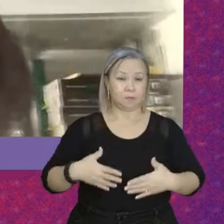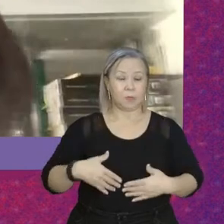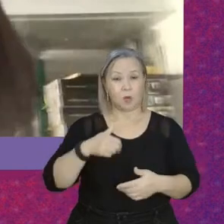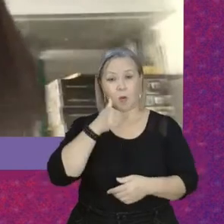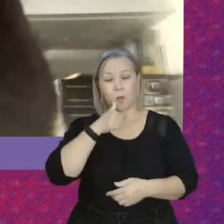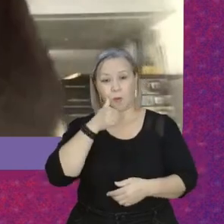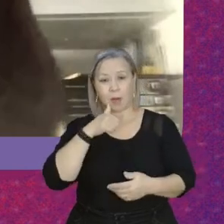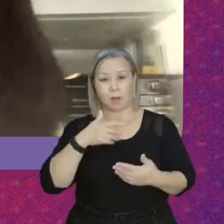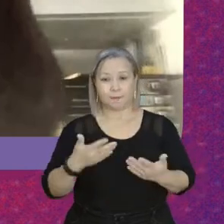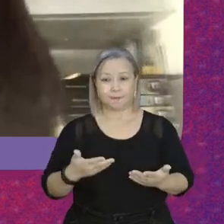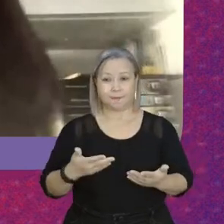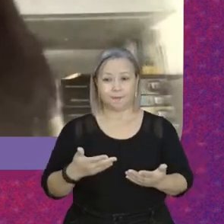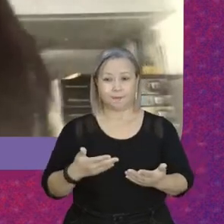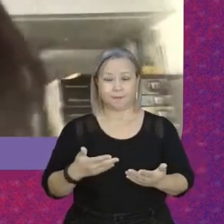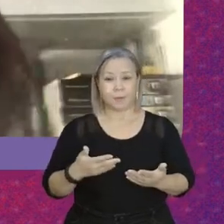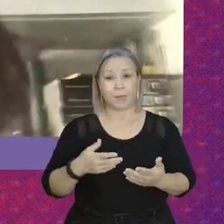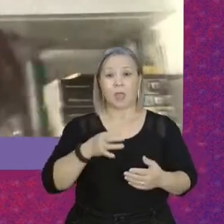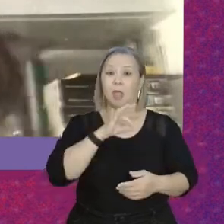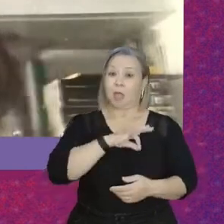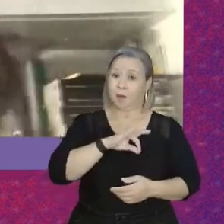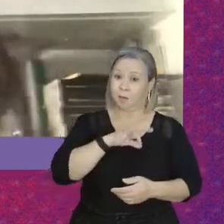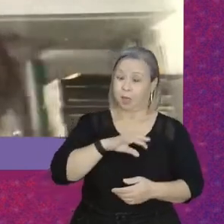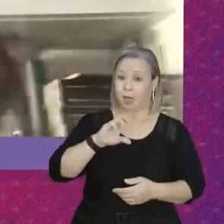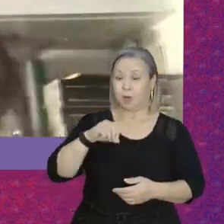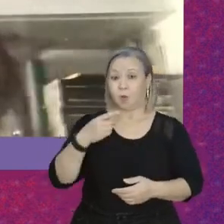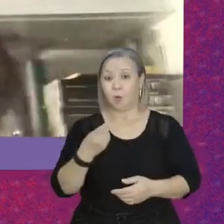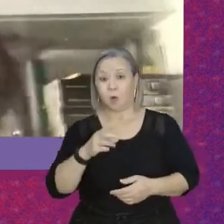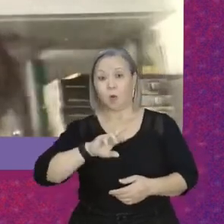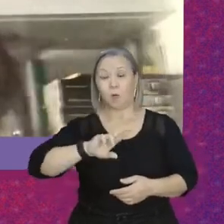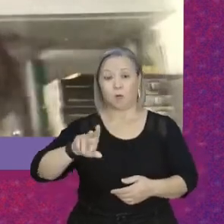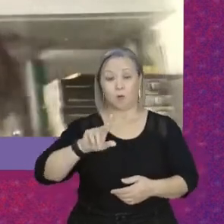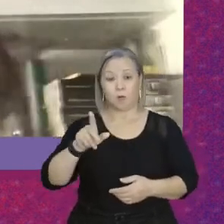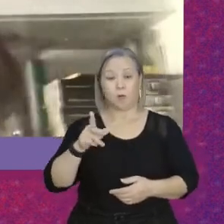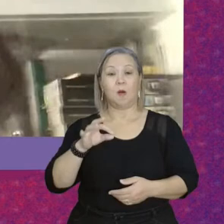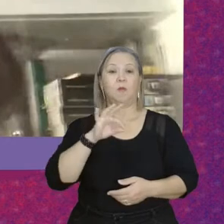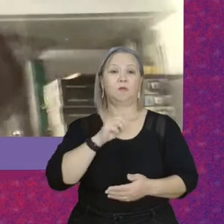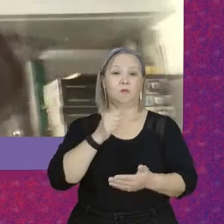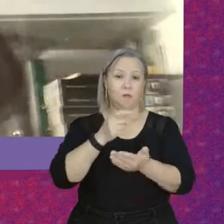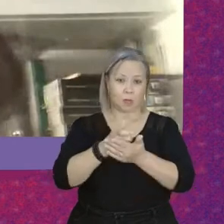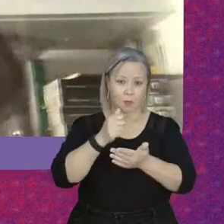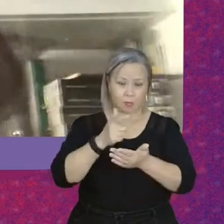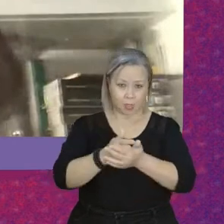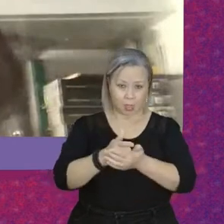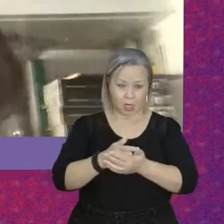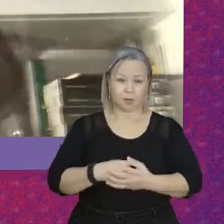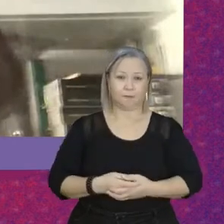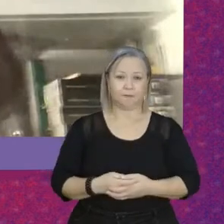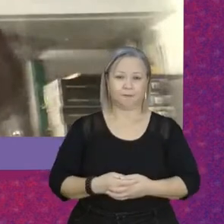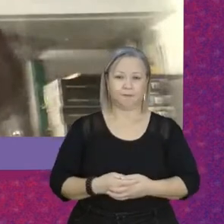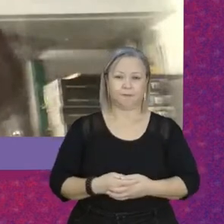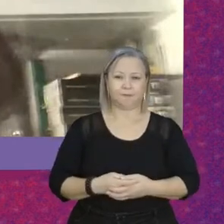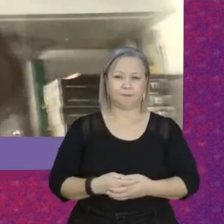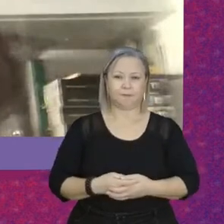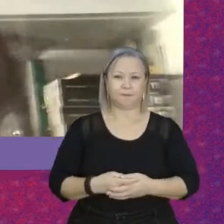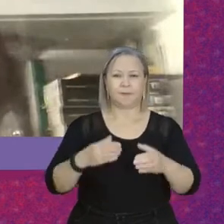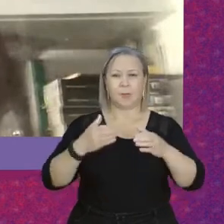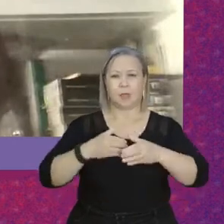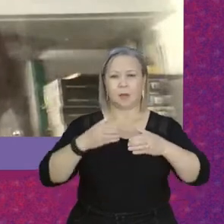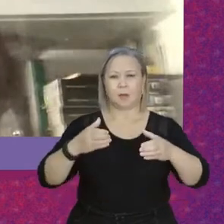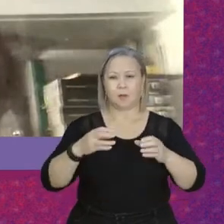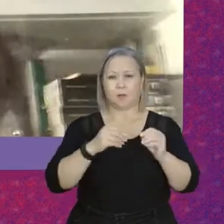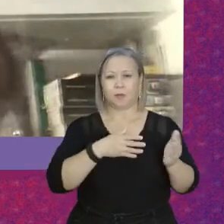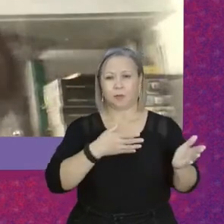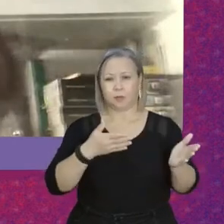e não remunerado, o que leva a uma carga maior de trabalho e amplia muito a jornada das mulheres